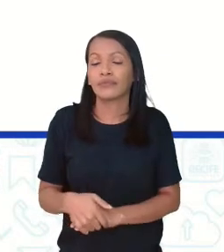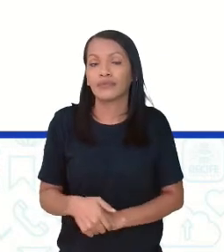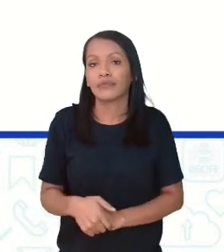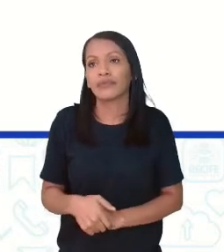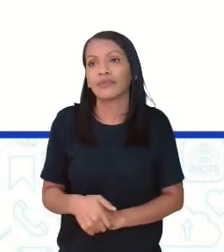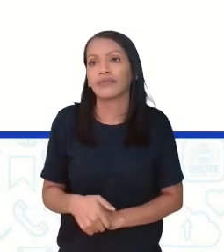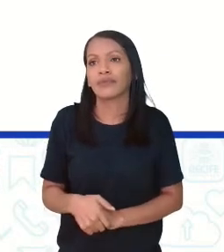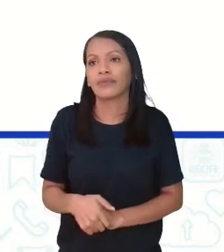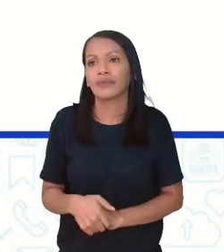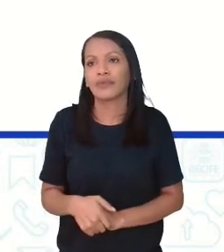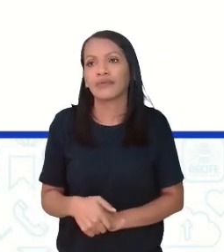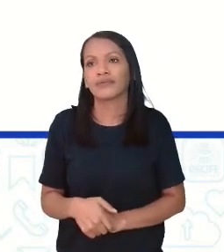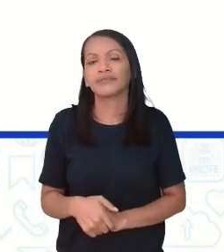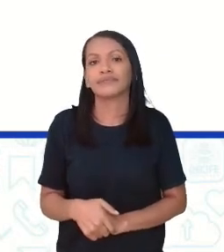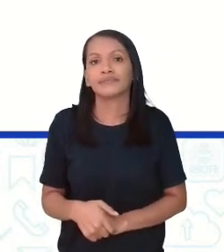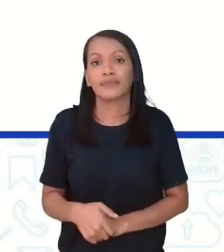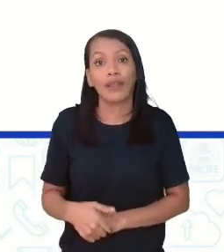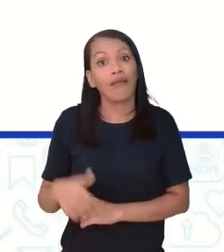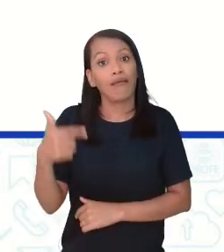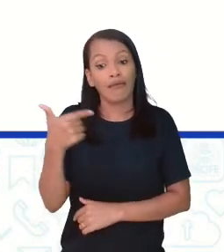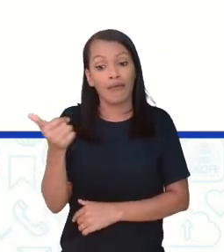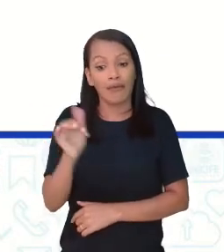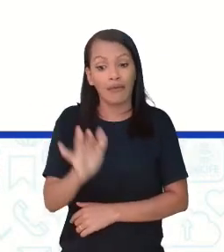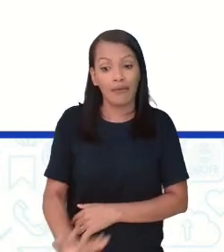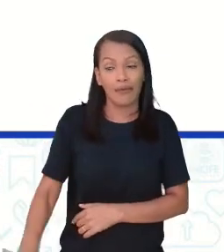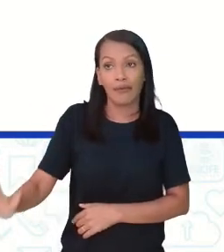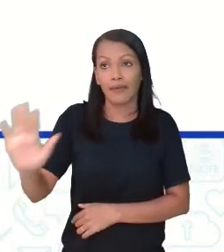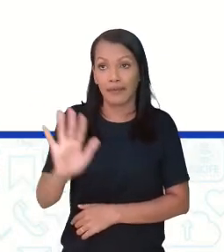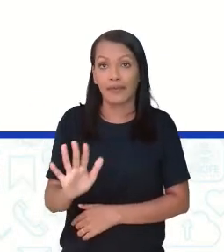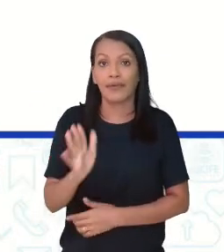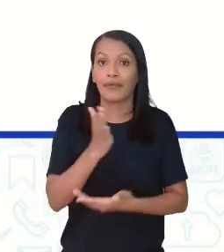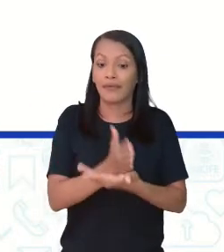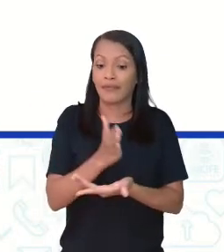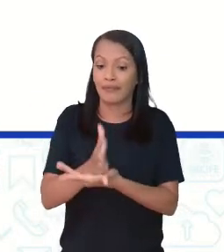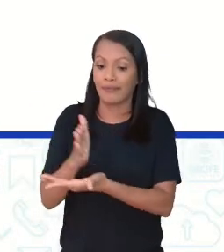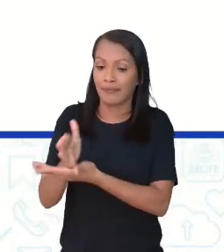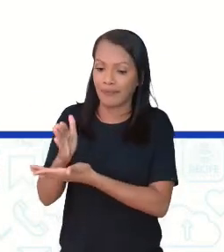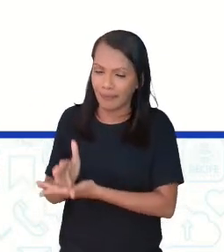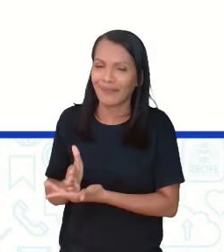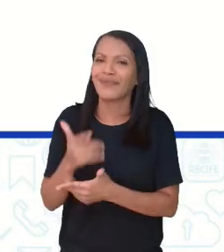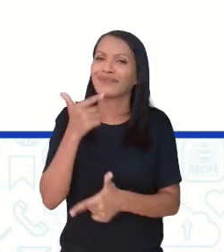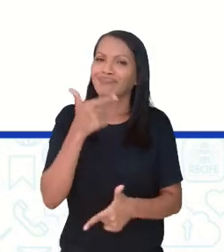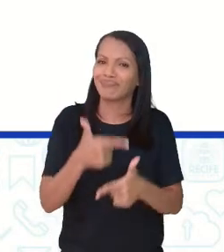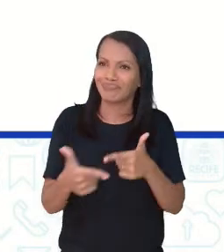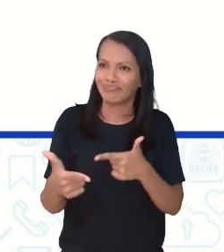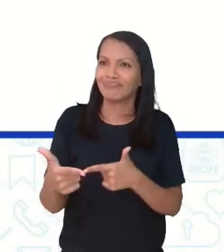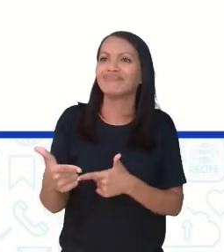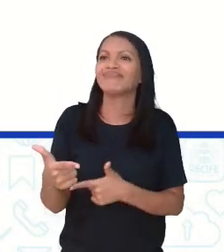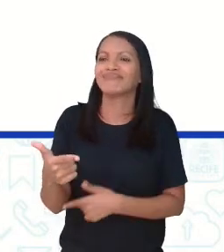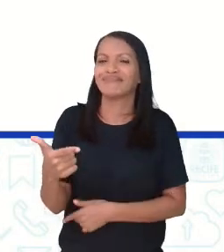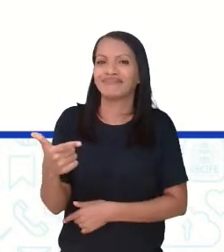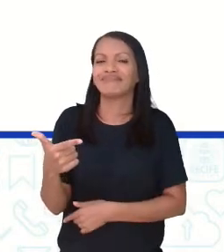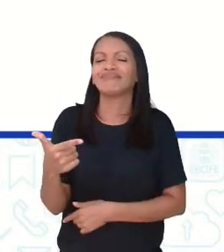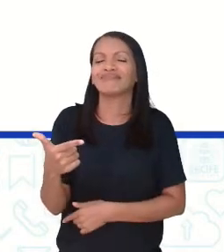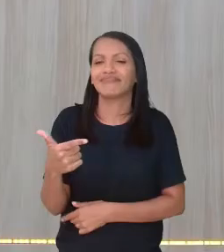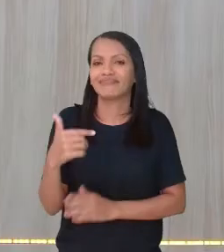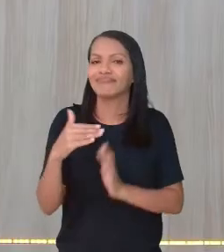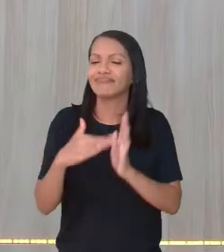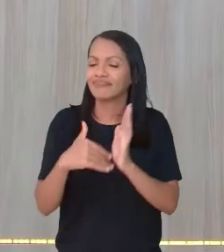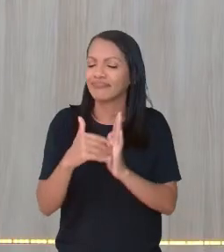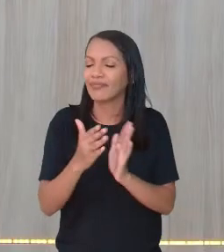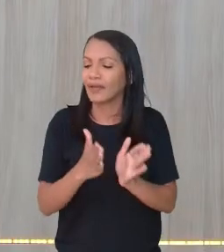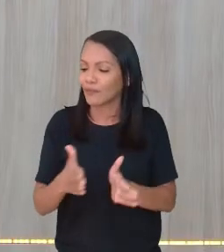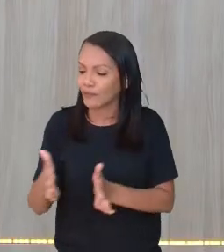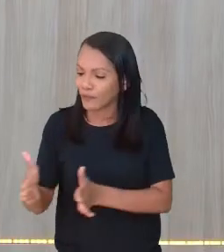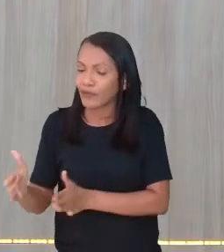Na segunda figura, eu dividi em 4 partes. Pintei 2 num total de 4, e assim por diante.